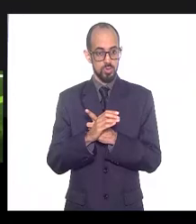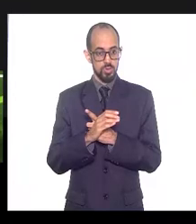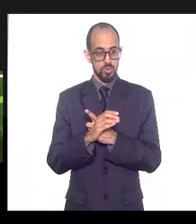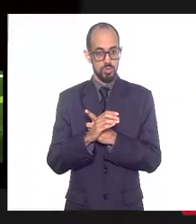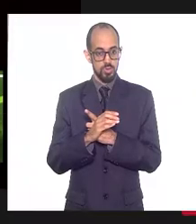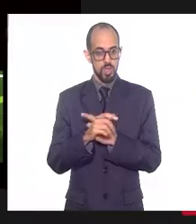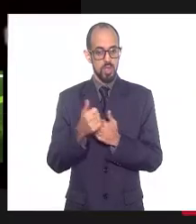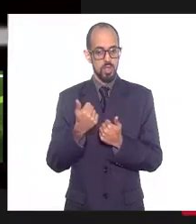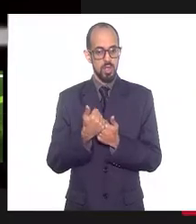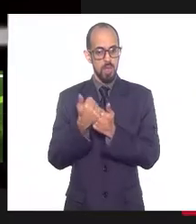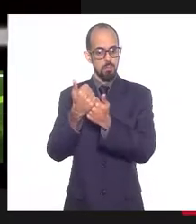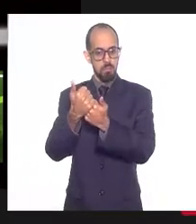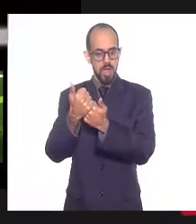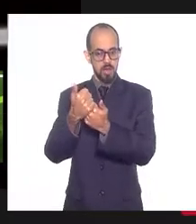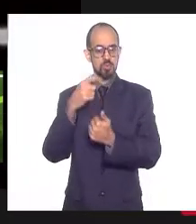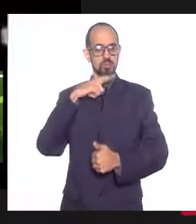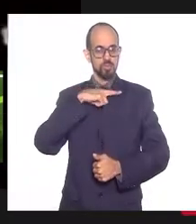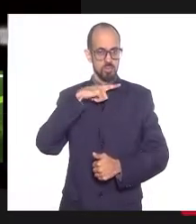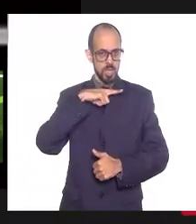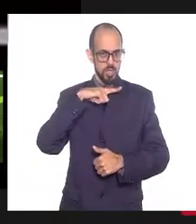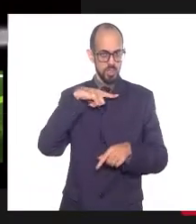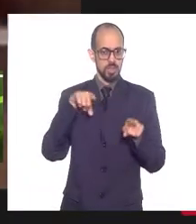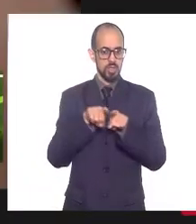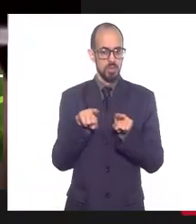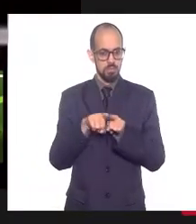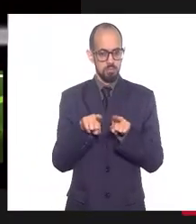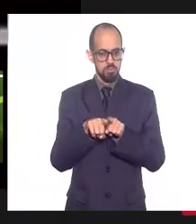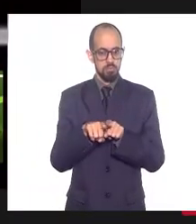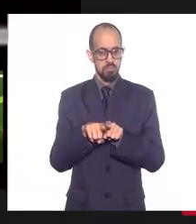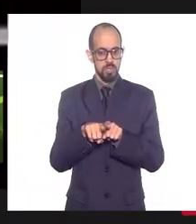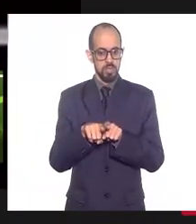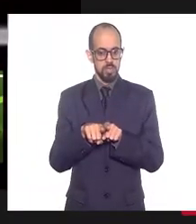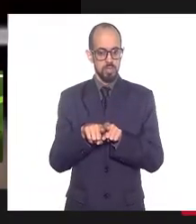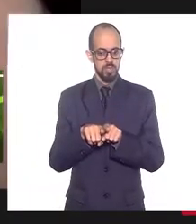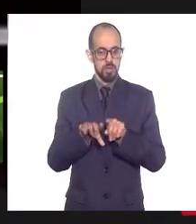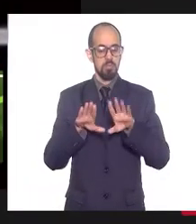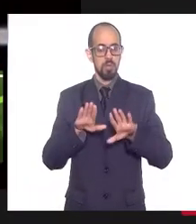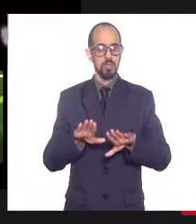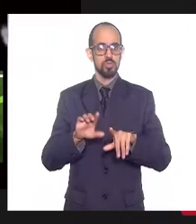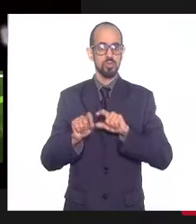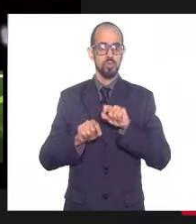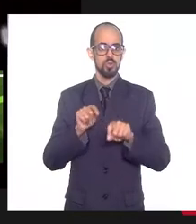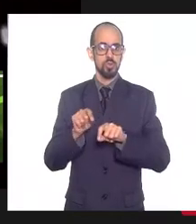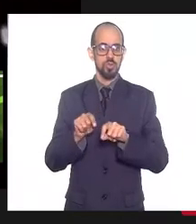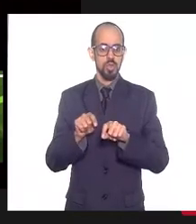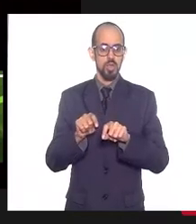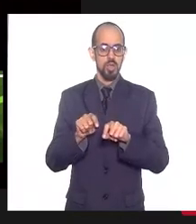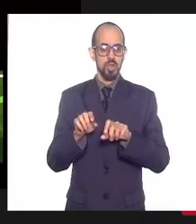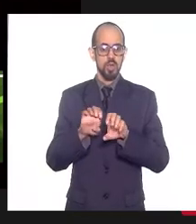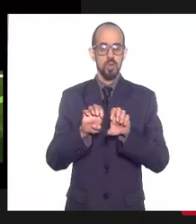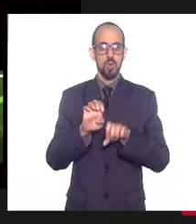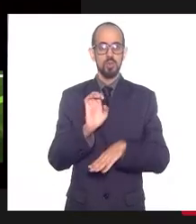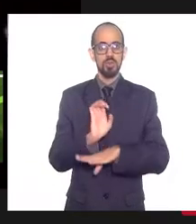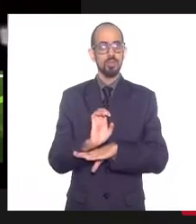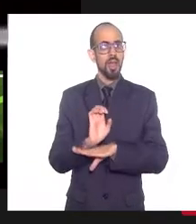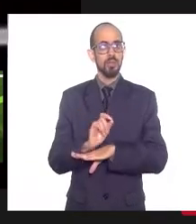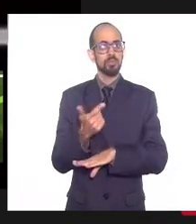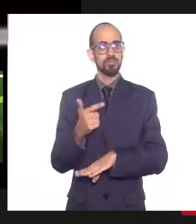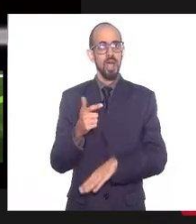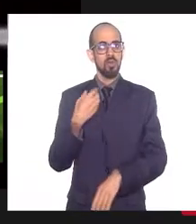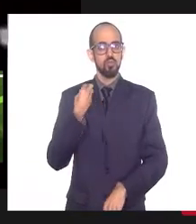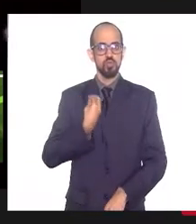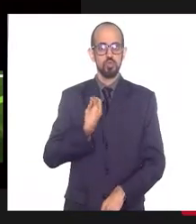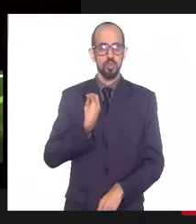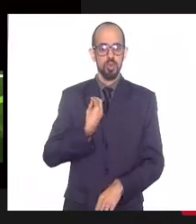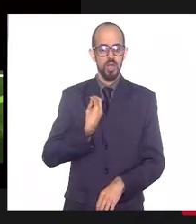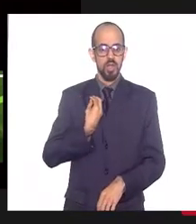amparos legais, os mais diversos. A questão nessa história é que o Estado não funciona, o Estado